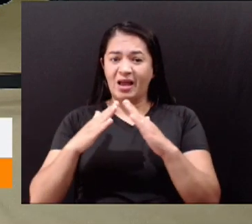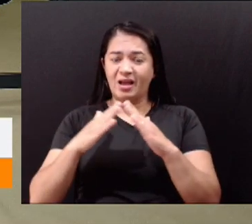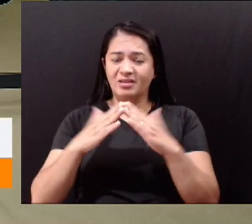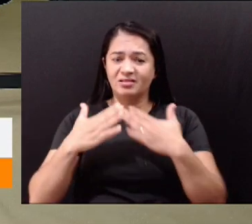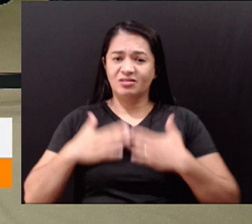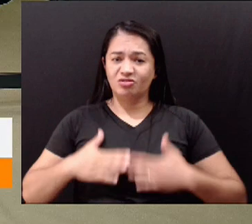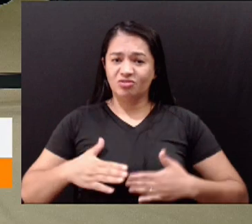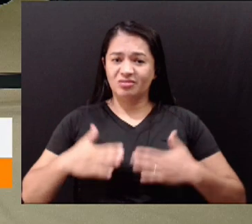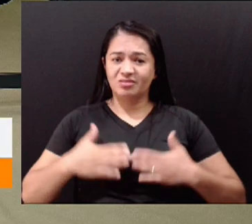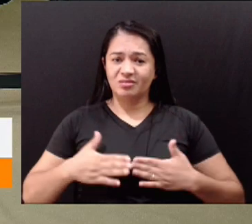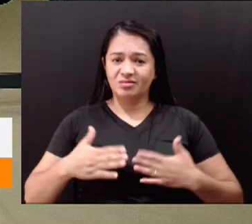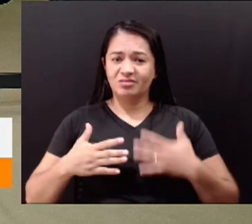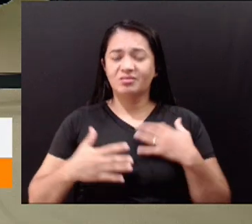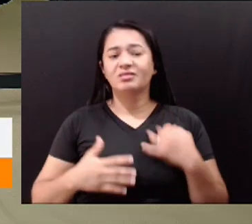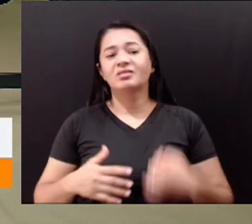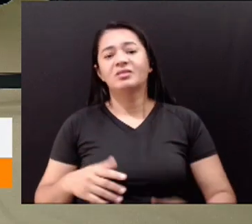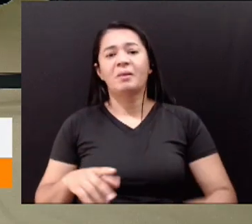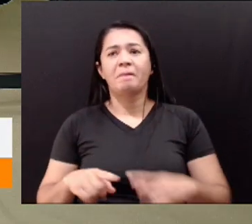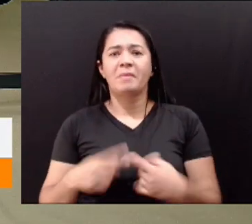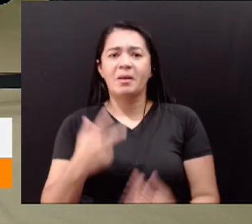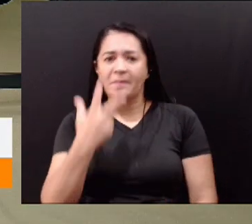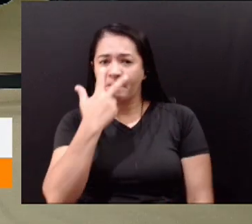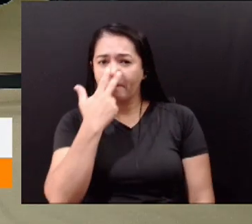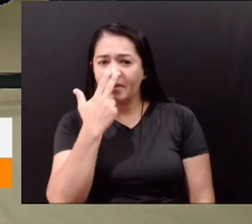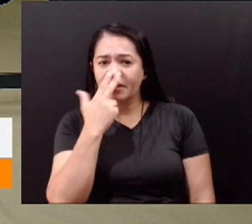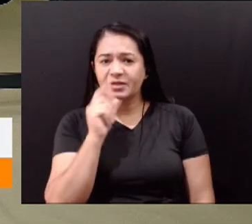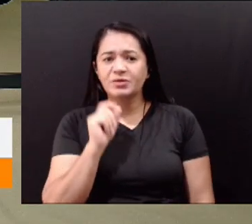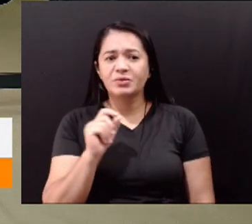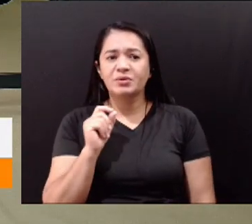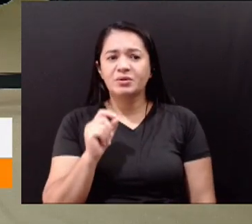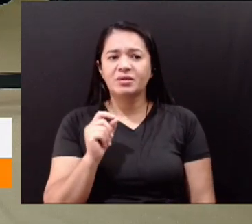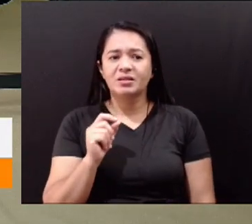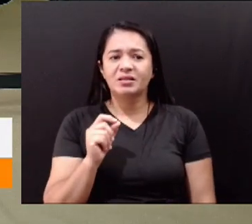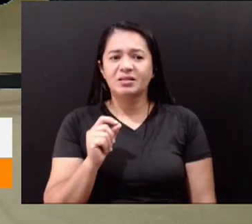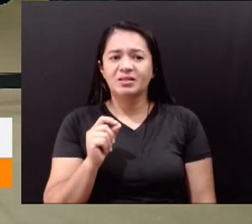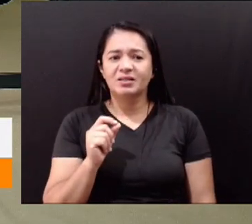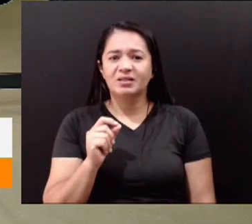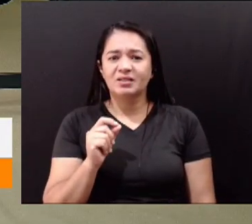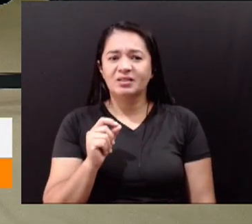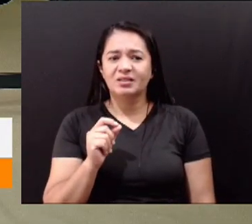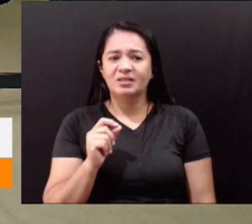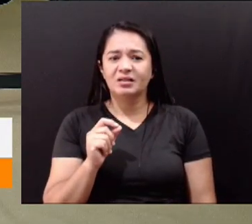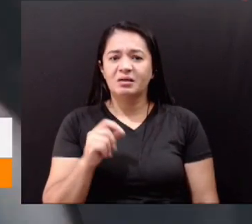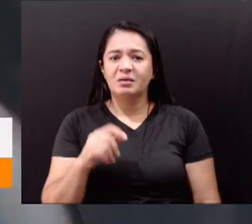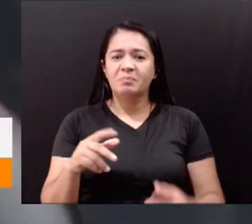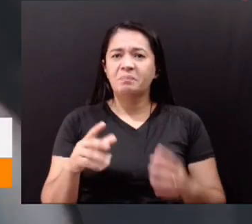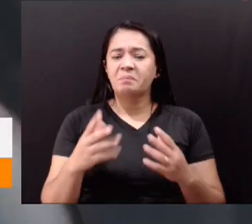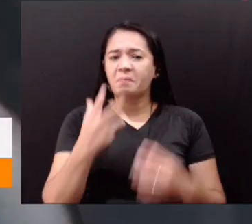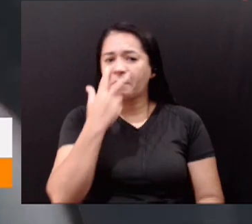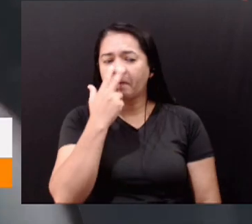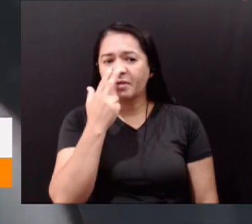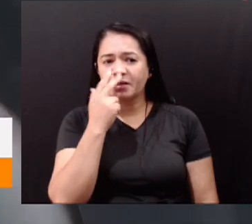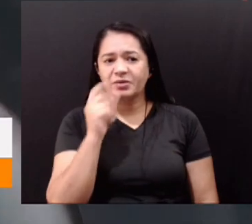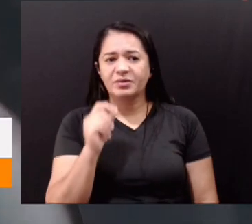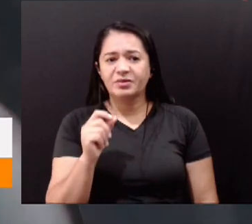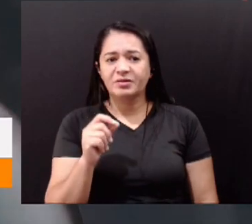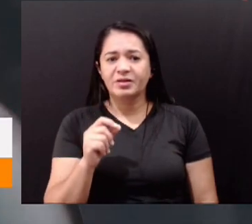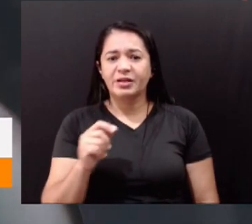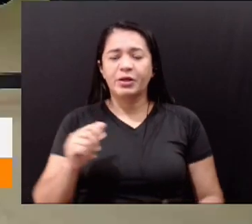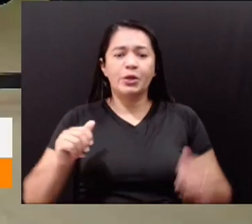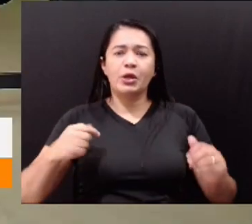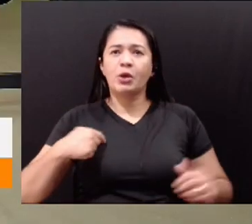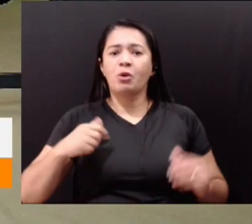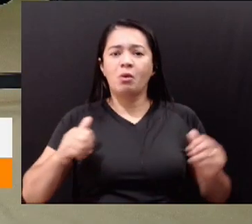repouso arremete Há uma coisa mais apassivada, né, assim, exato. eu não estou ativo, eu estou passivo, né.